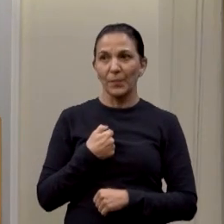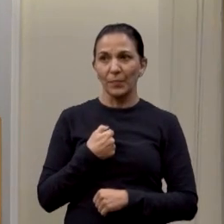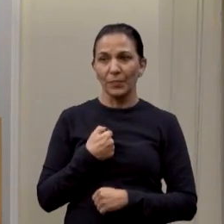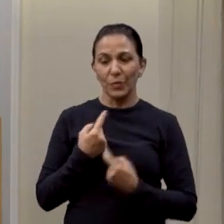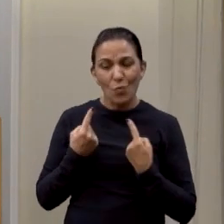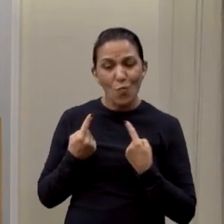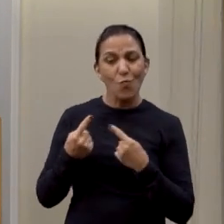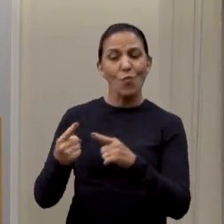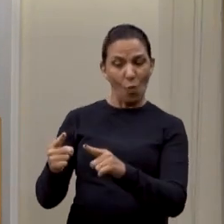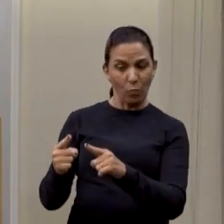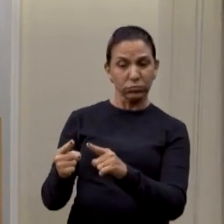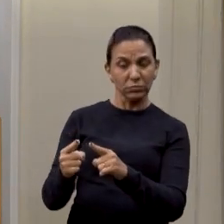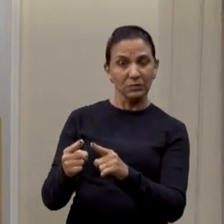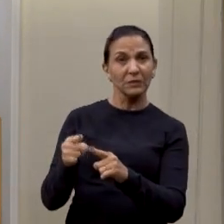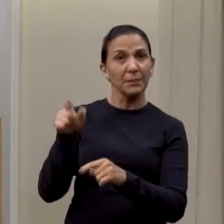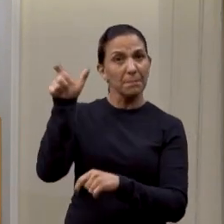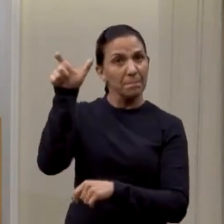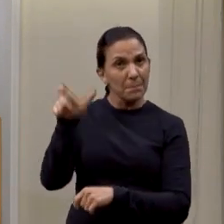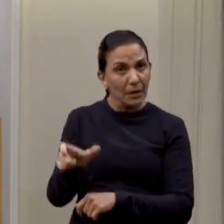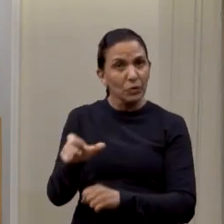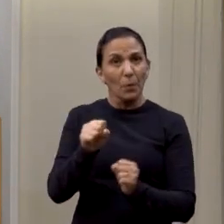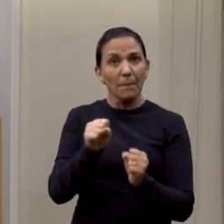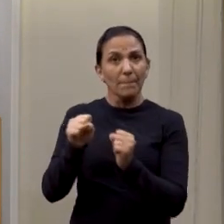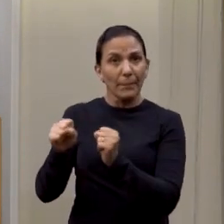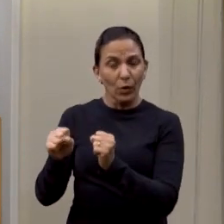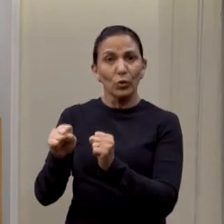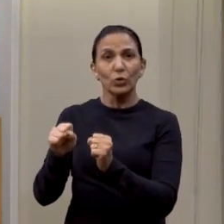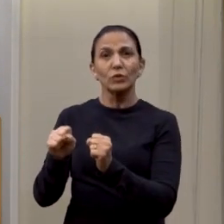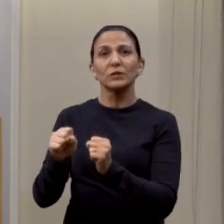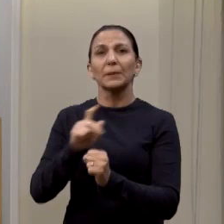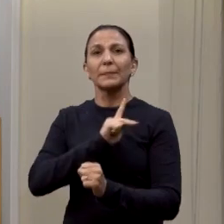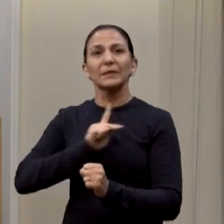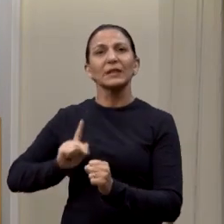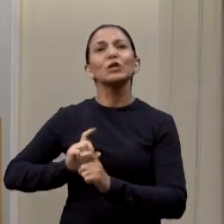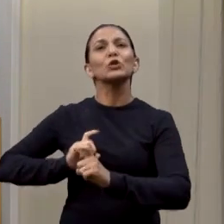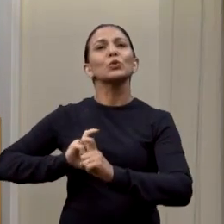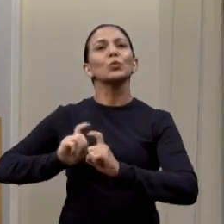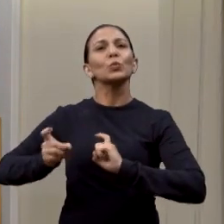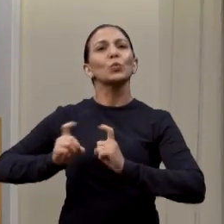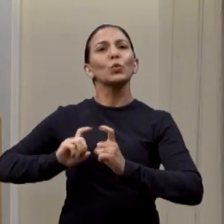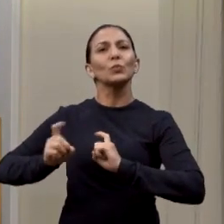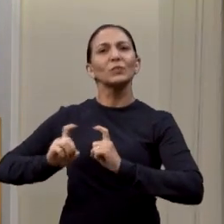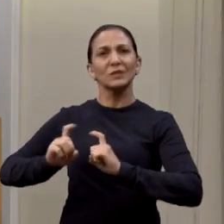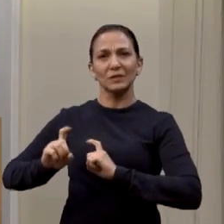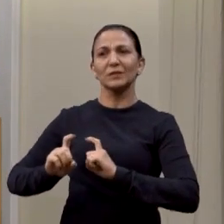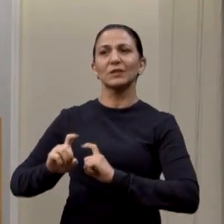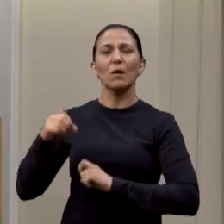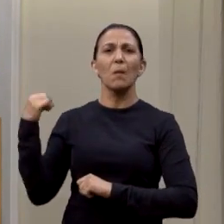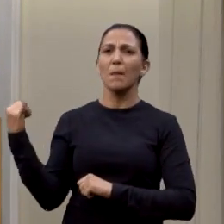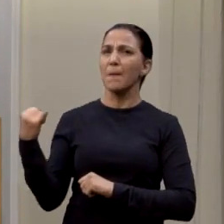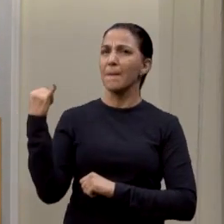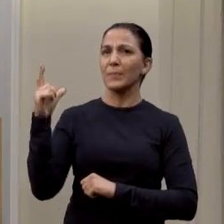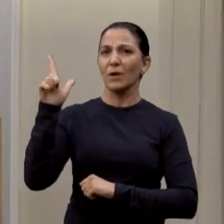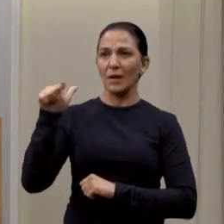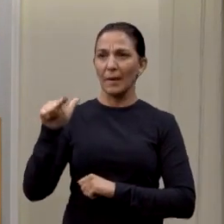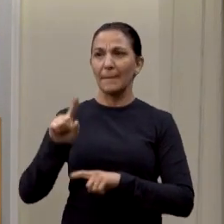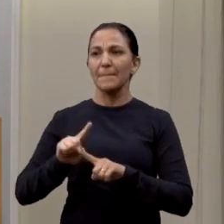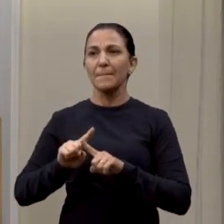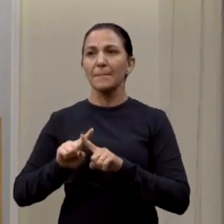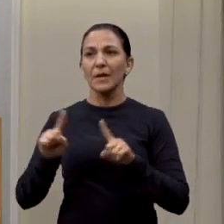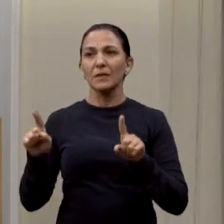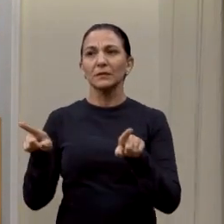somente contra a ocupação desse senhor presidindo a comissão, essa é uma comissão muito importante,